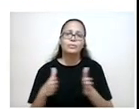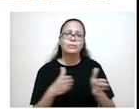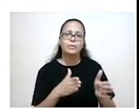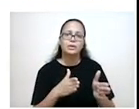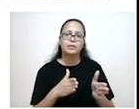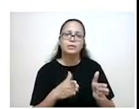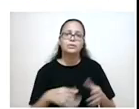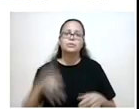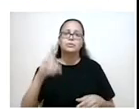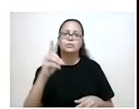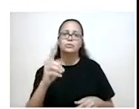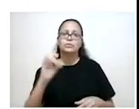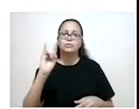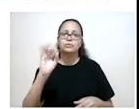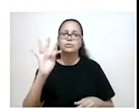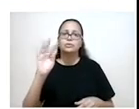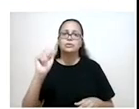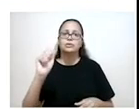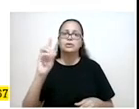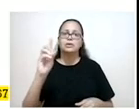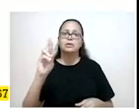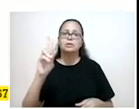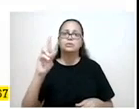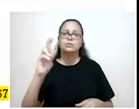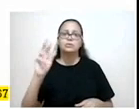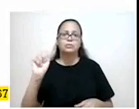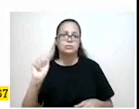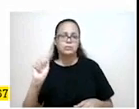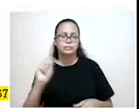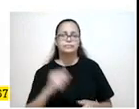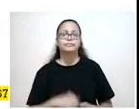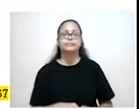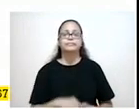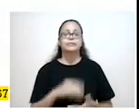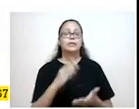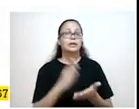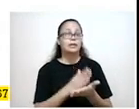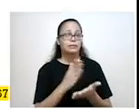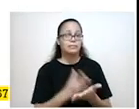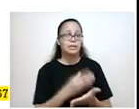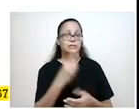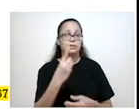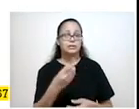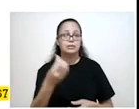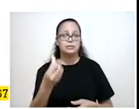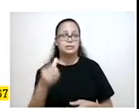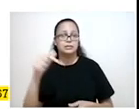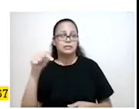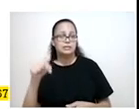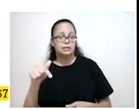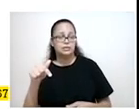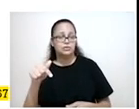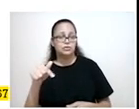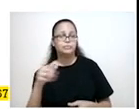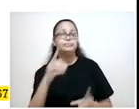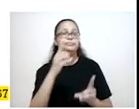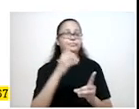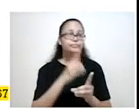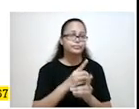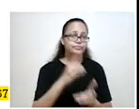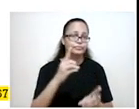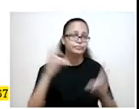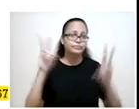do franquismo. Ok? Na página 167, vocês vão encontrar o seguinte